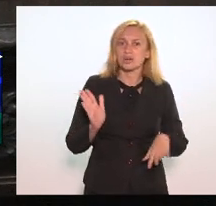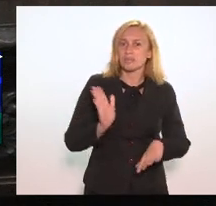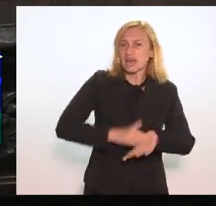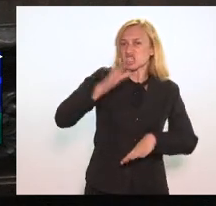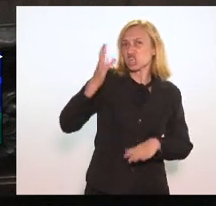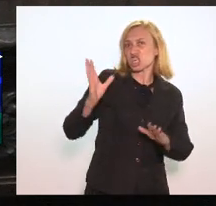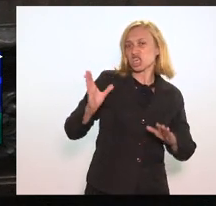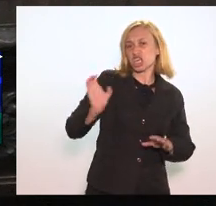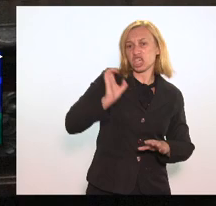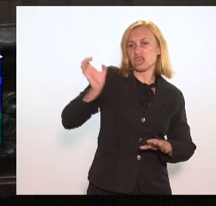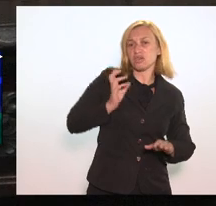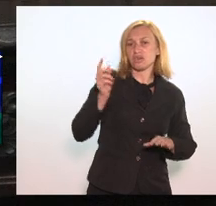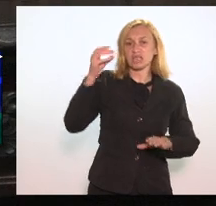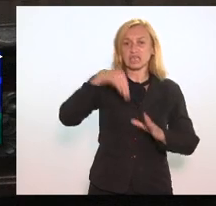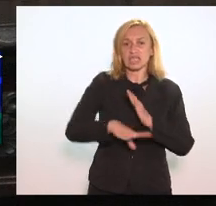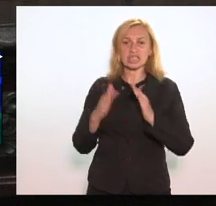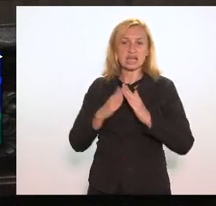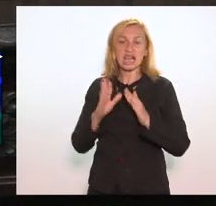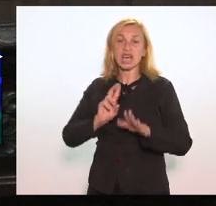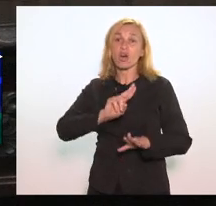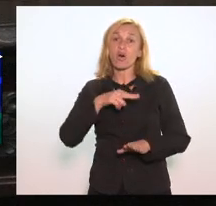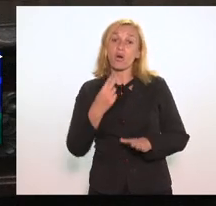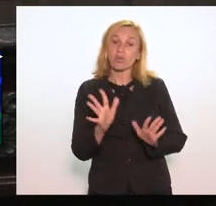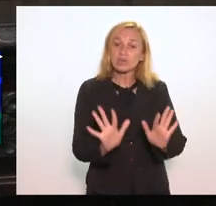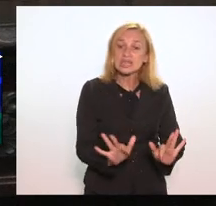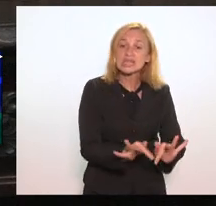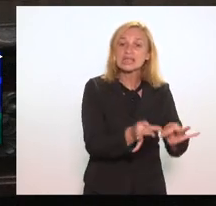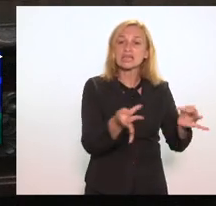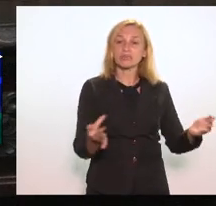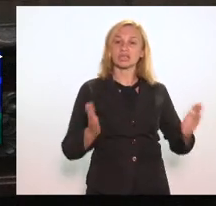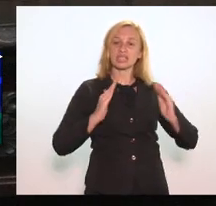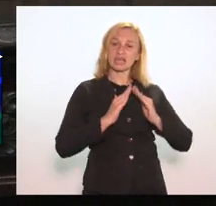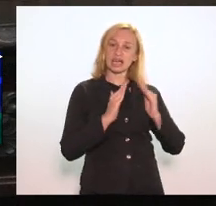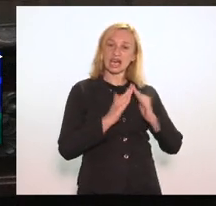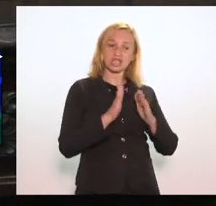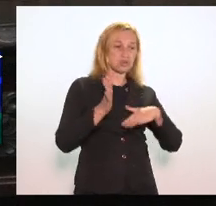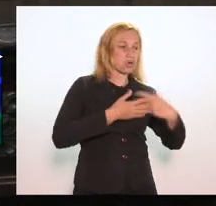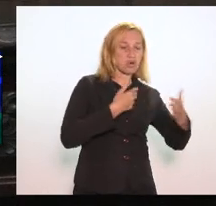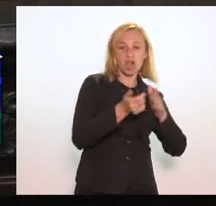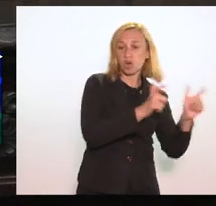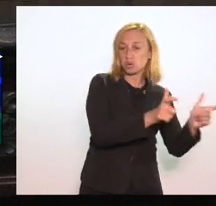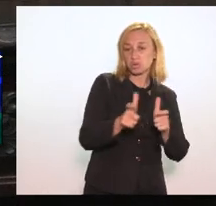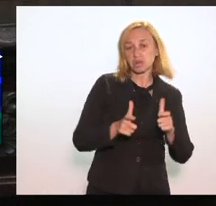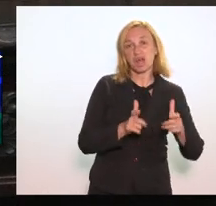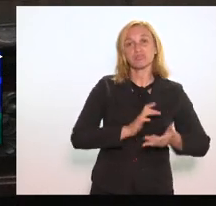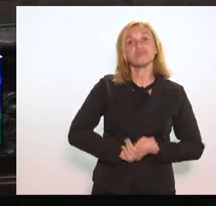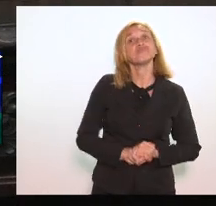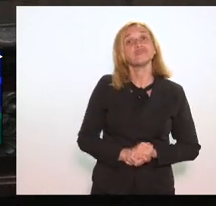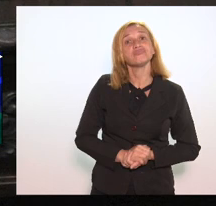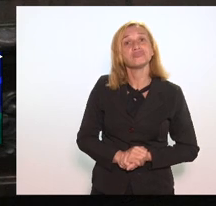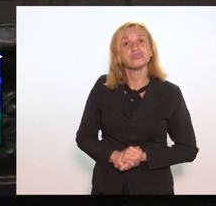casa ao mais humilde que tem aqui nessa casa ou em qualquer outro segmento